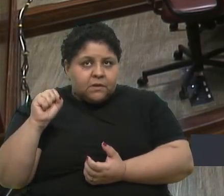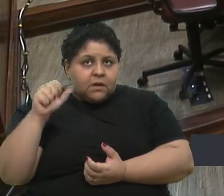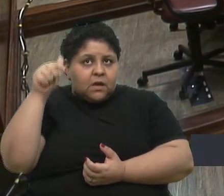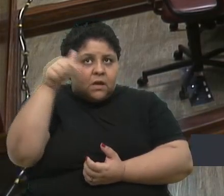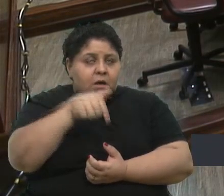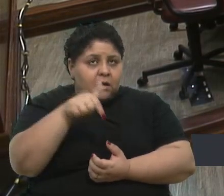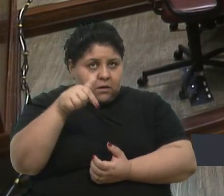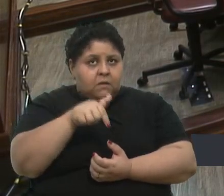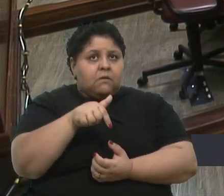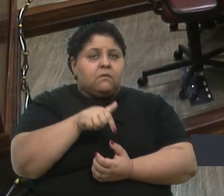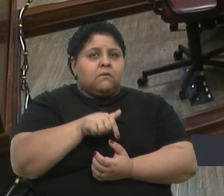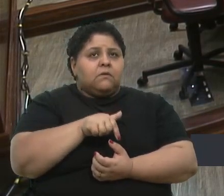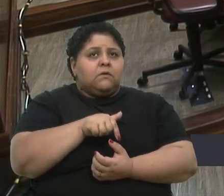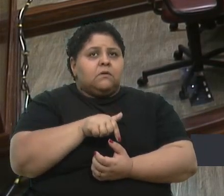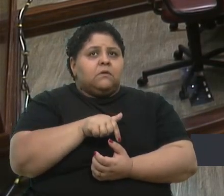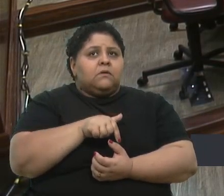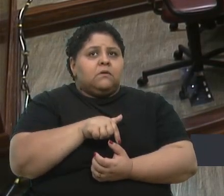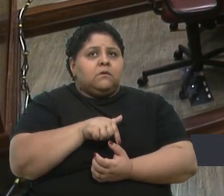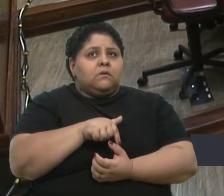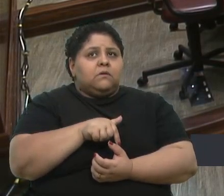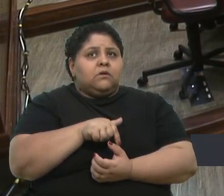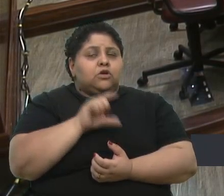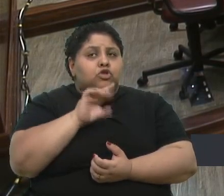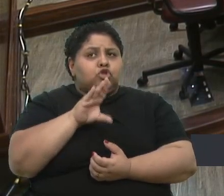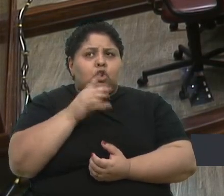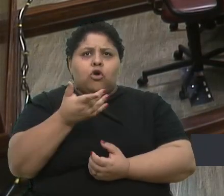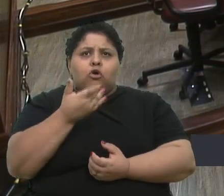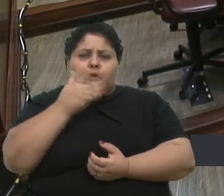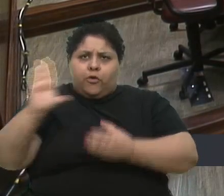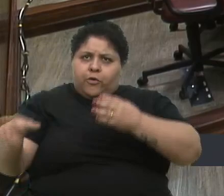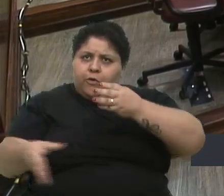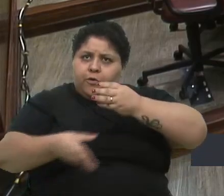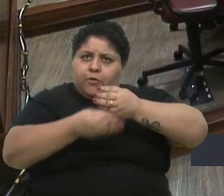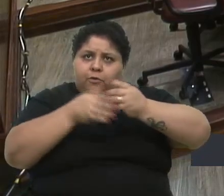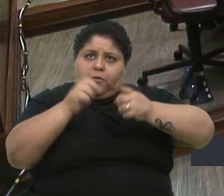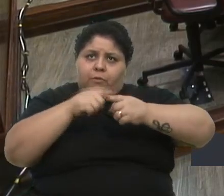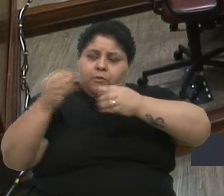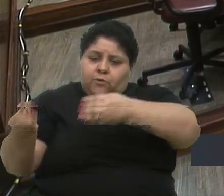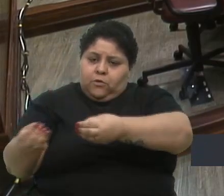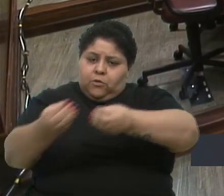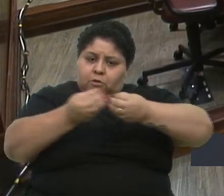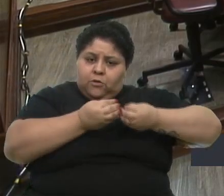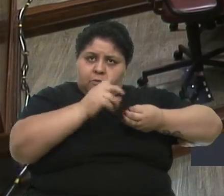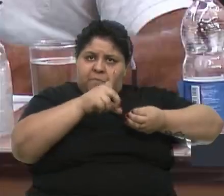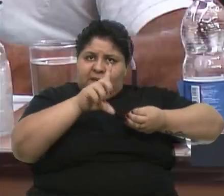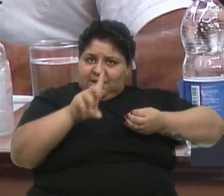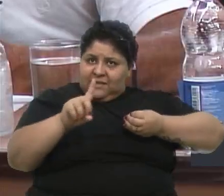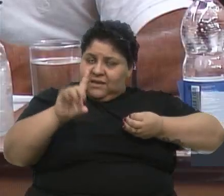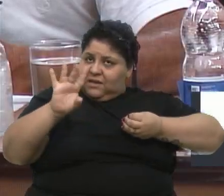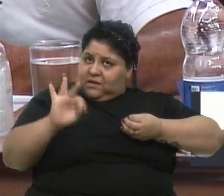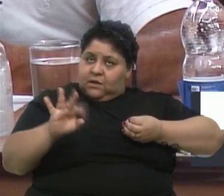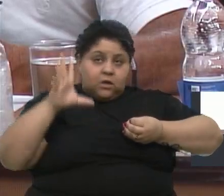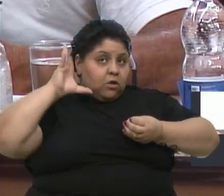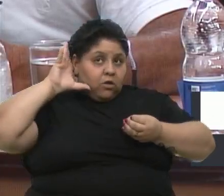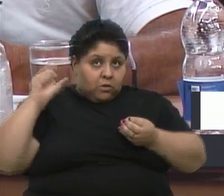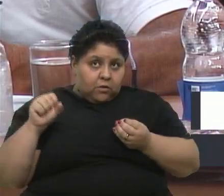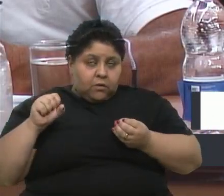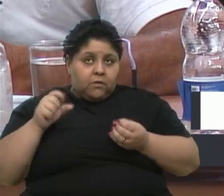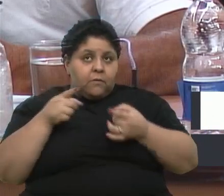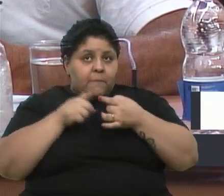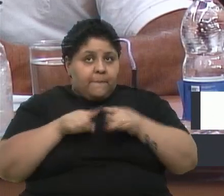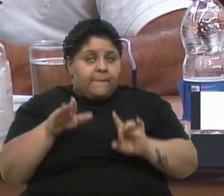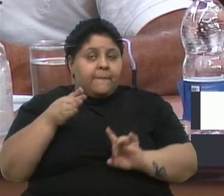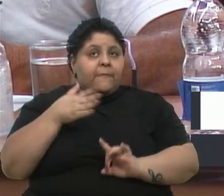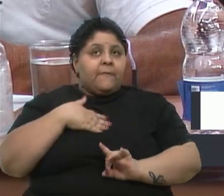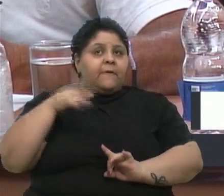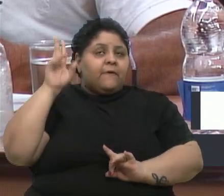aqui, né, e só estou pedindo a parte, porque como ele foi o nosso convidado da bancada do PDT, né, então eu não ouvi isso. Mas eu lembro também